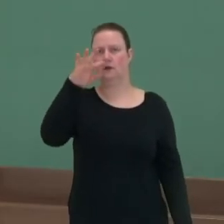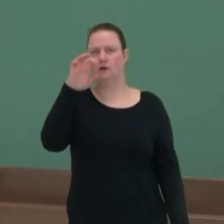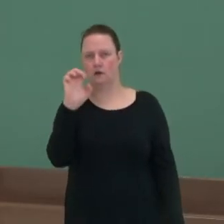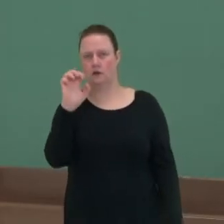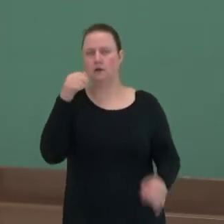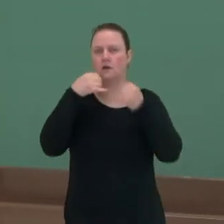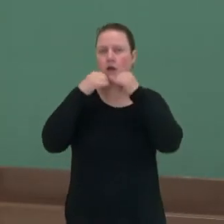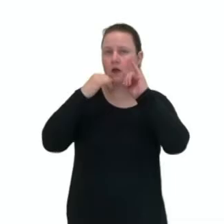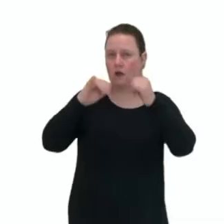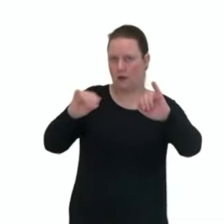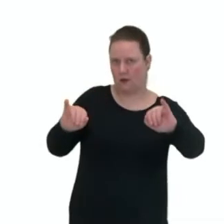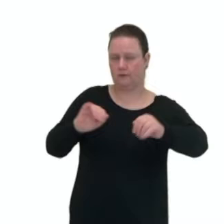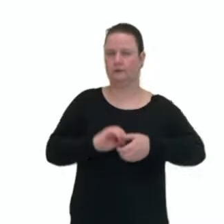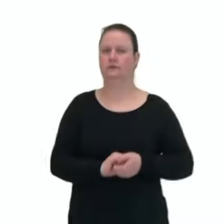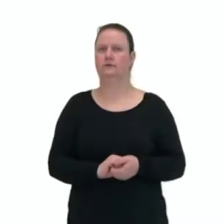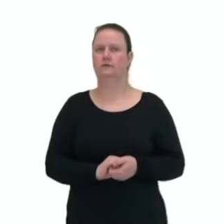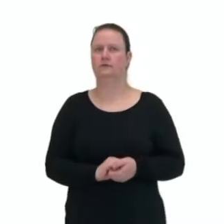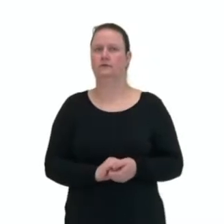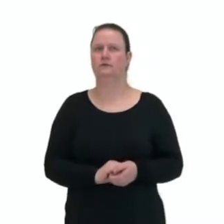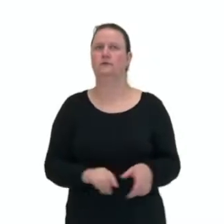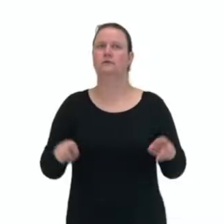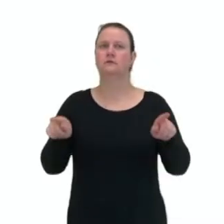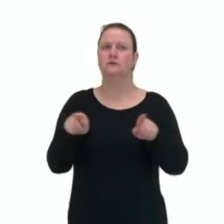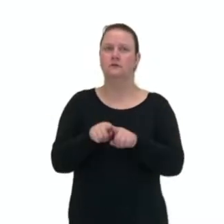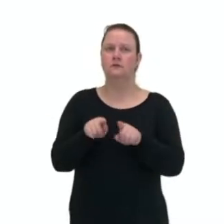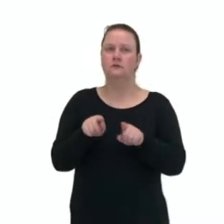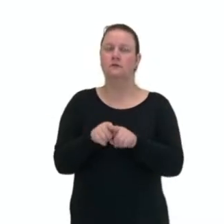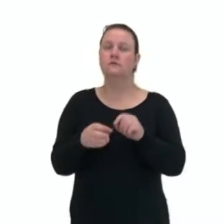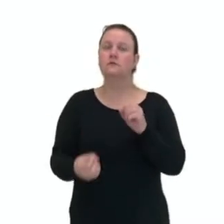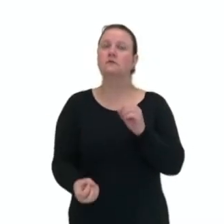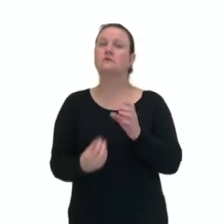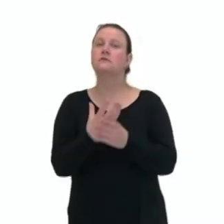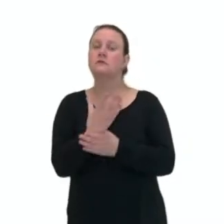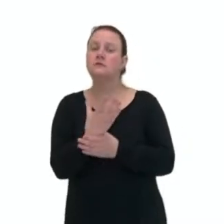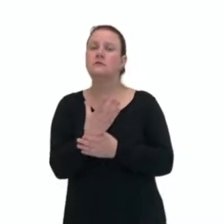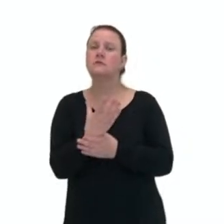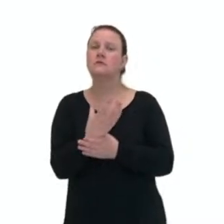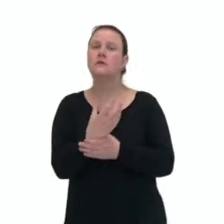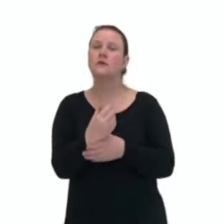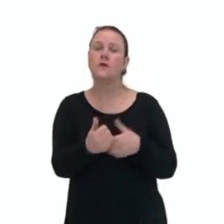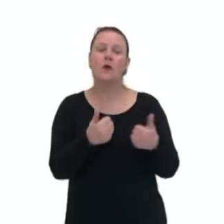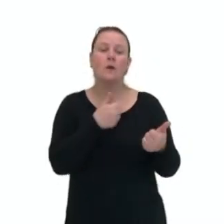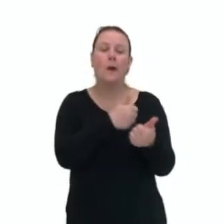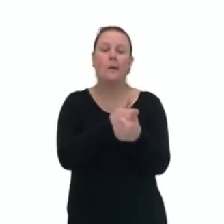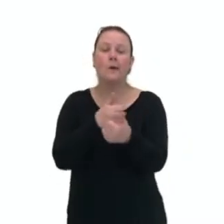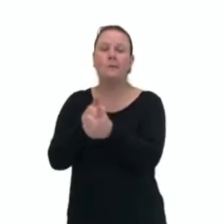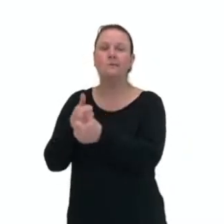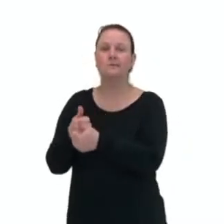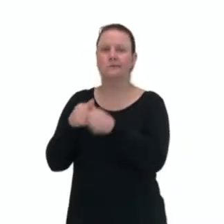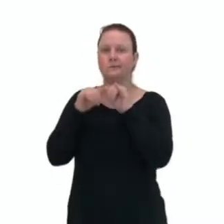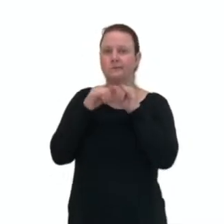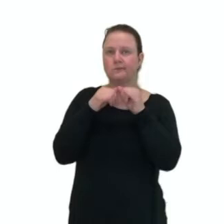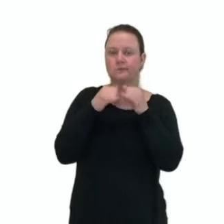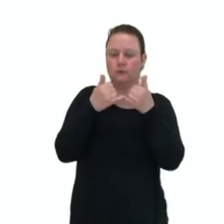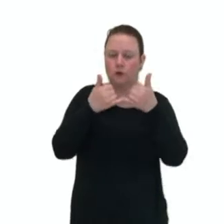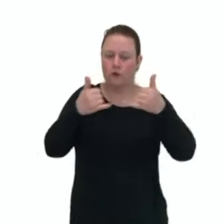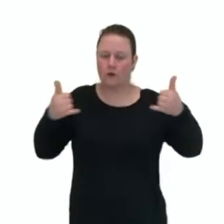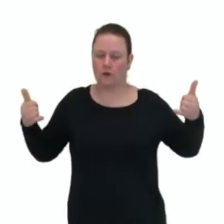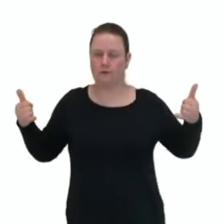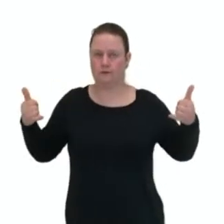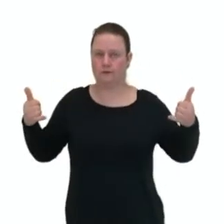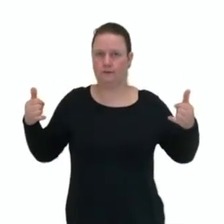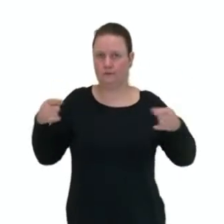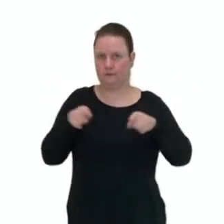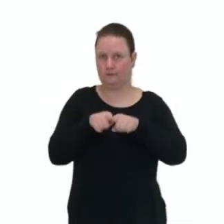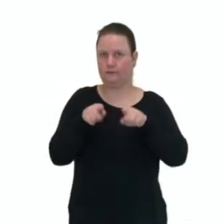metade é transmitida pelo campo magnético, que é criado ao redor desse fio. Ele acompanha a onda